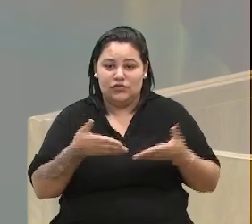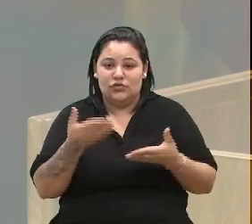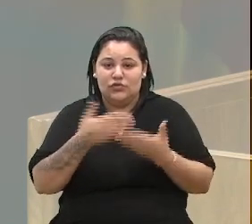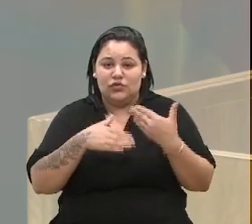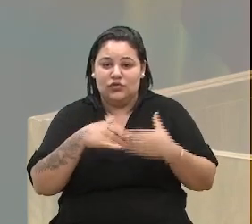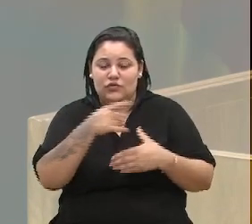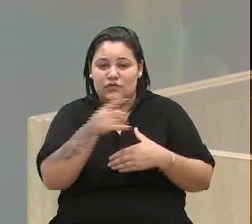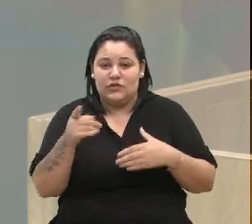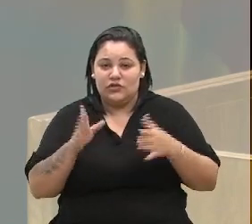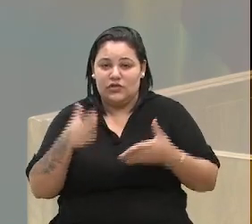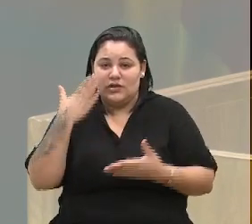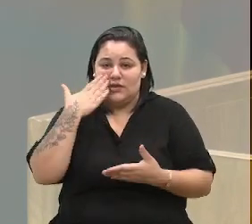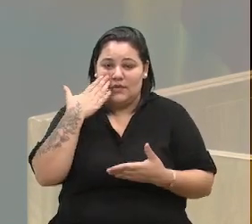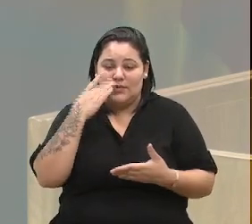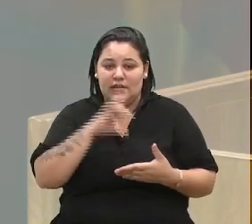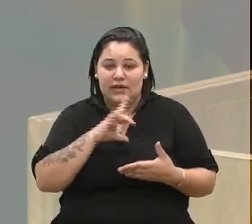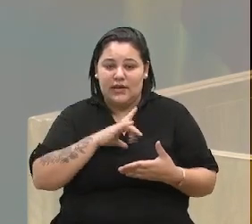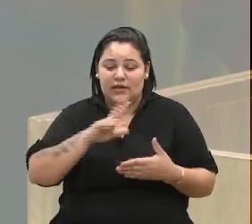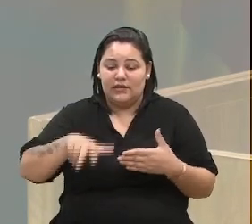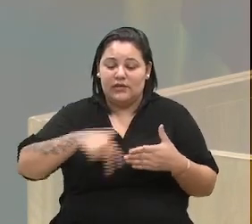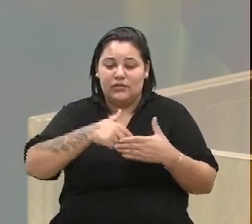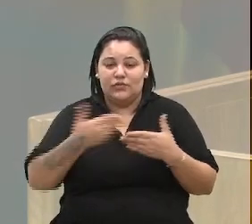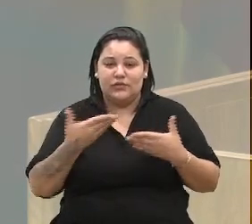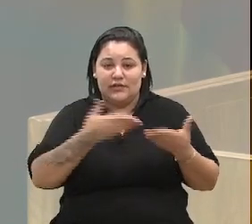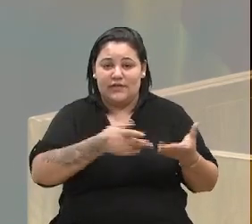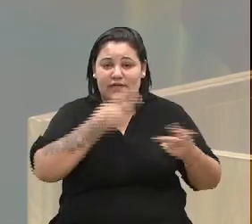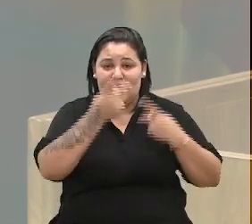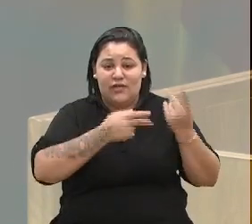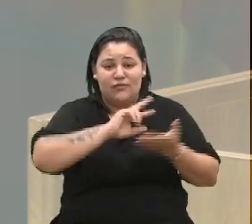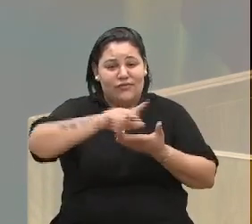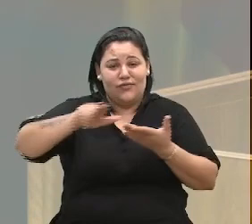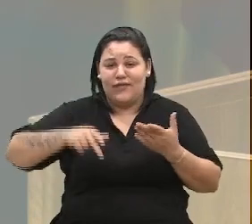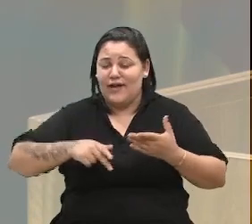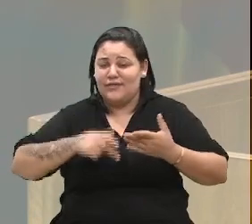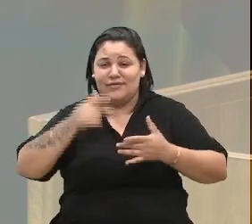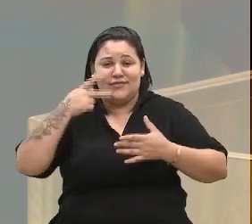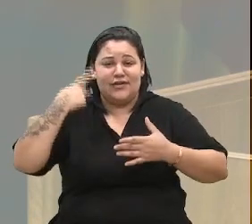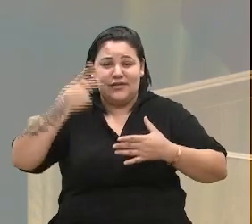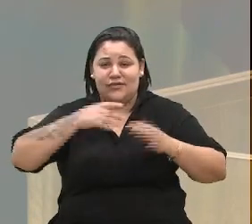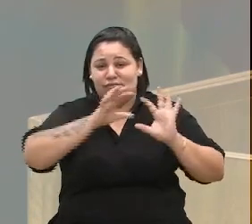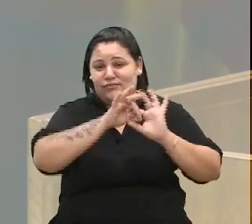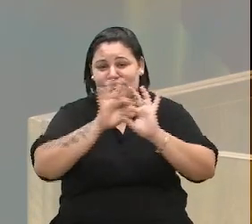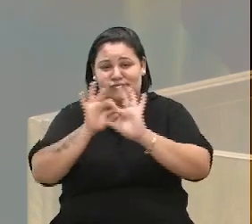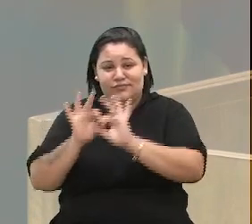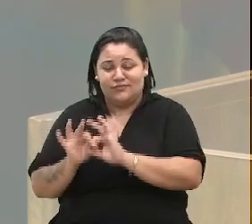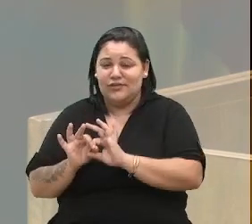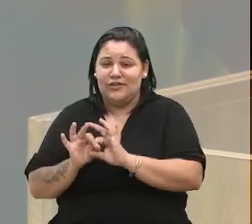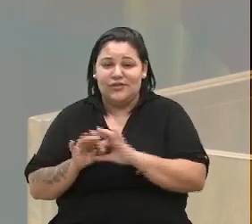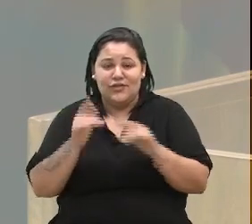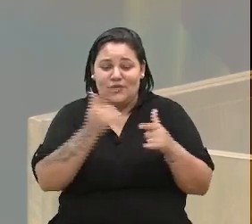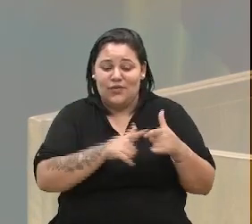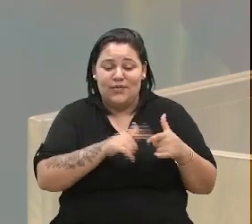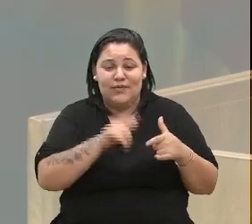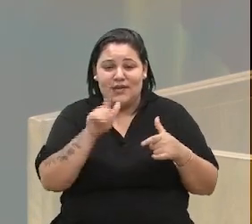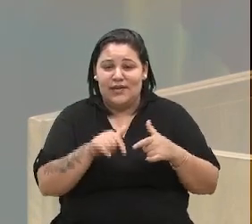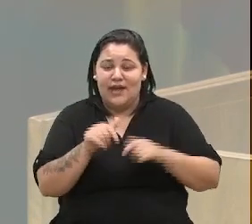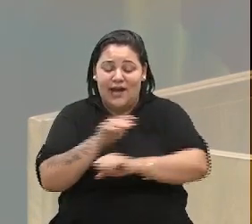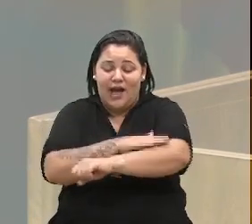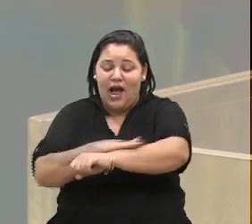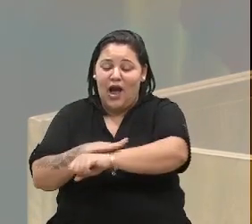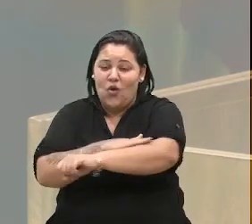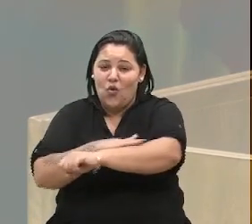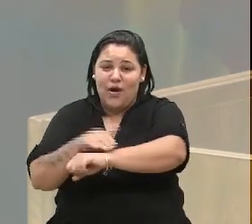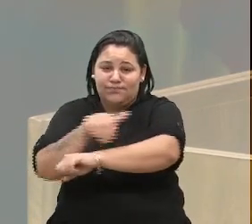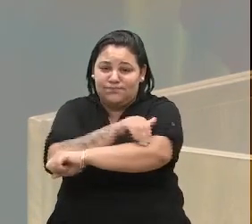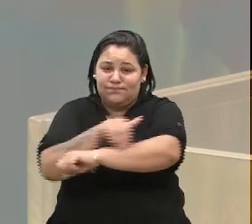aqui na tribuna por diversos vereadores, né, o contexto do problema, que é a deterioração das vias, os impactos